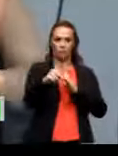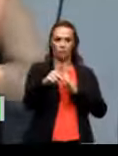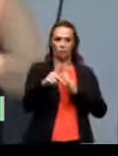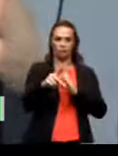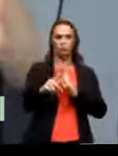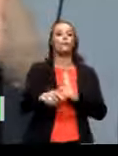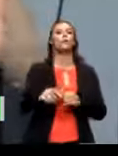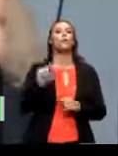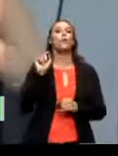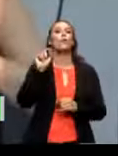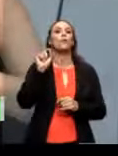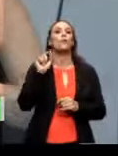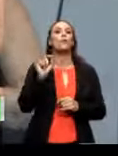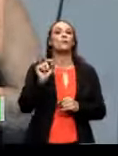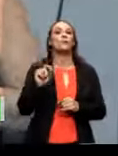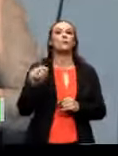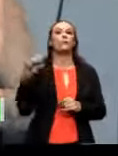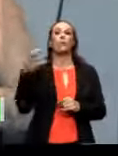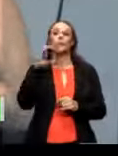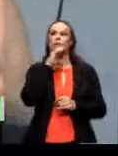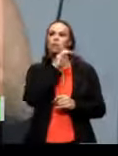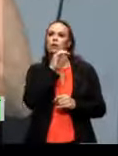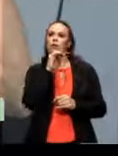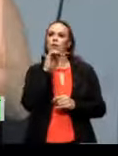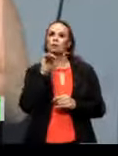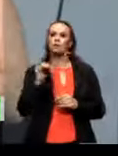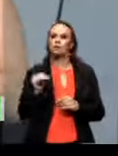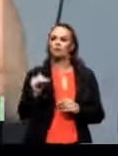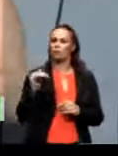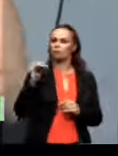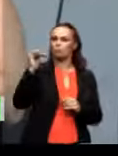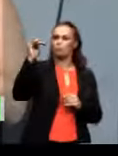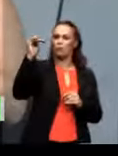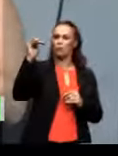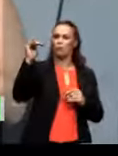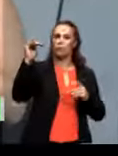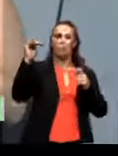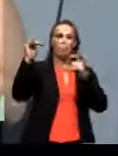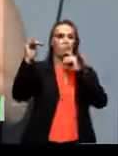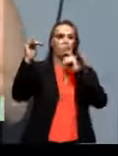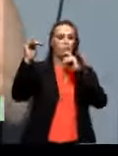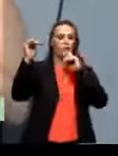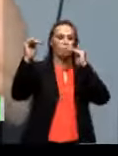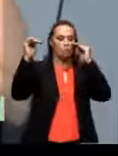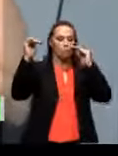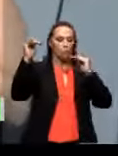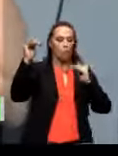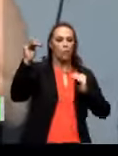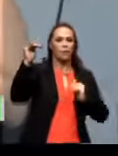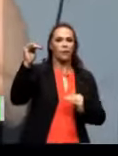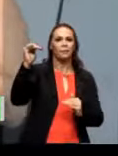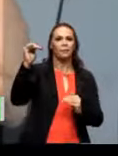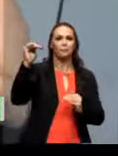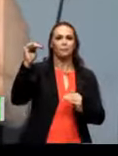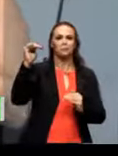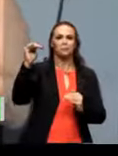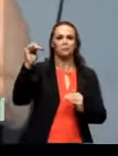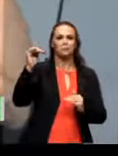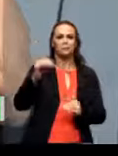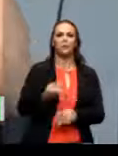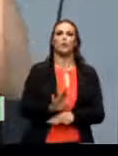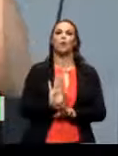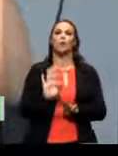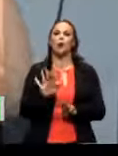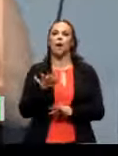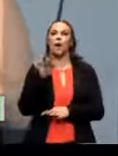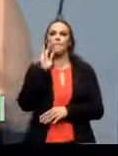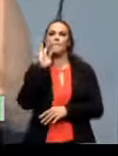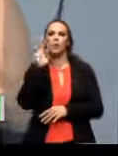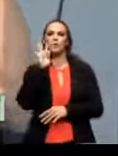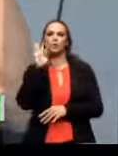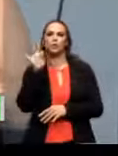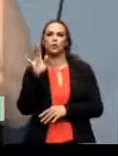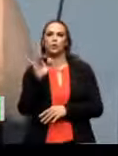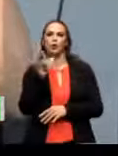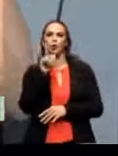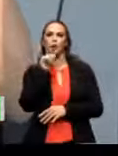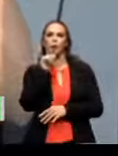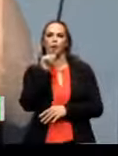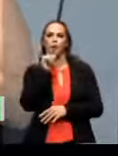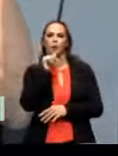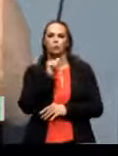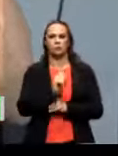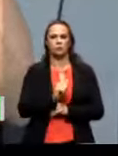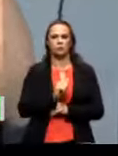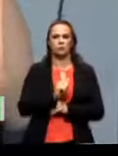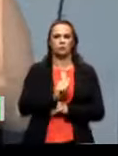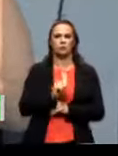vai ter esse movimento aí, que eu chamo de convecção. No líquido, se você pegar uma água fervente, não vai fazer isso em casa não, tá, gente? Estou